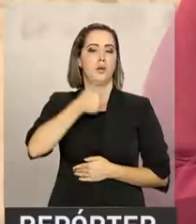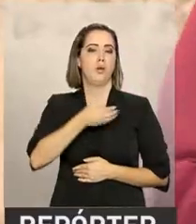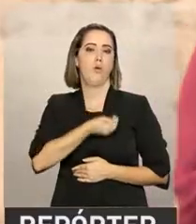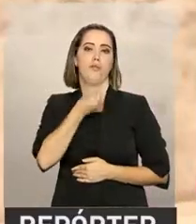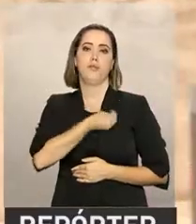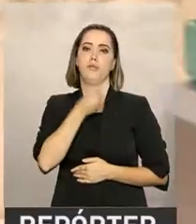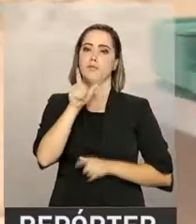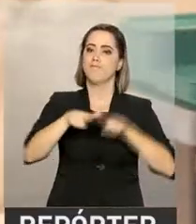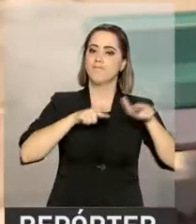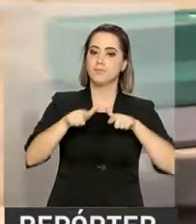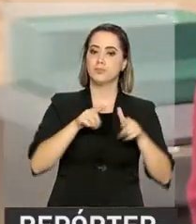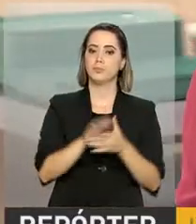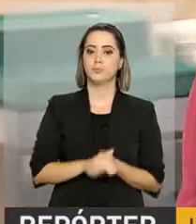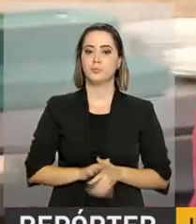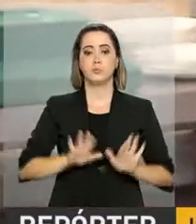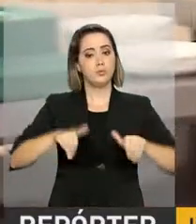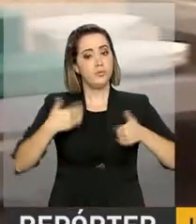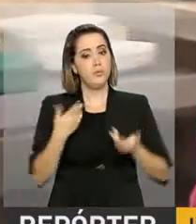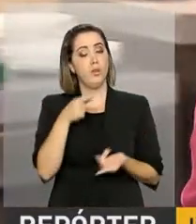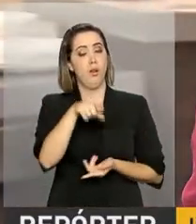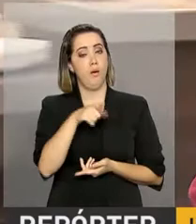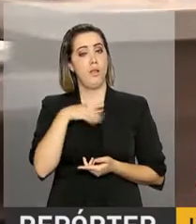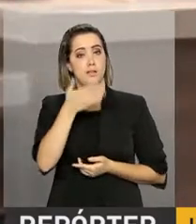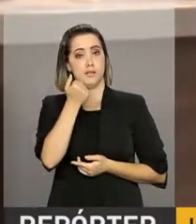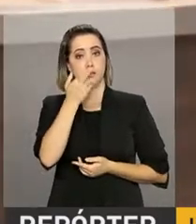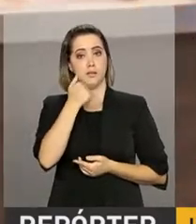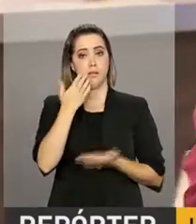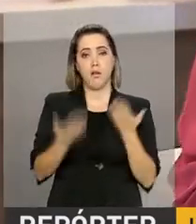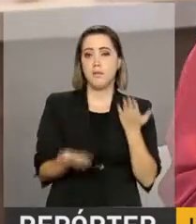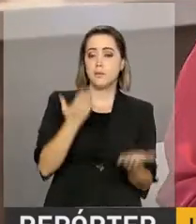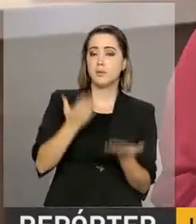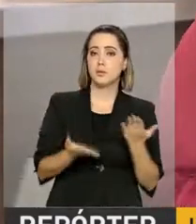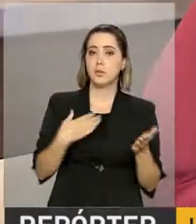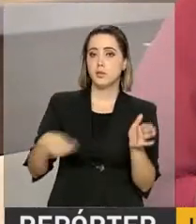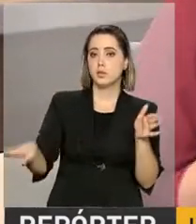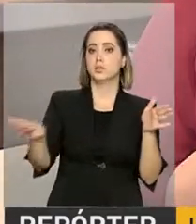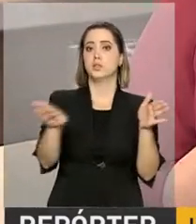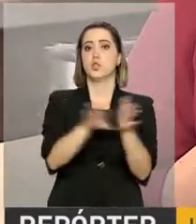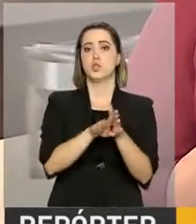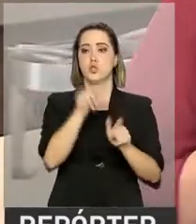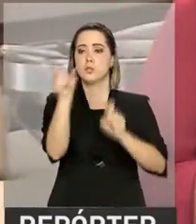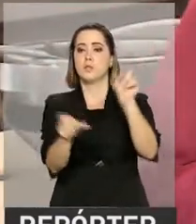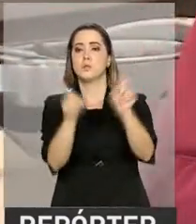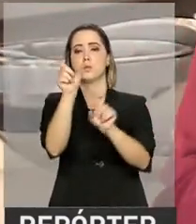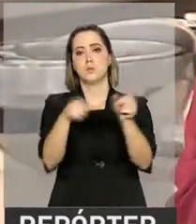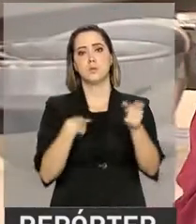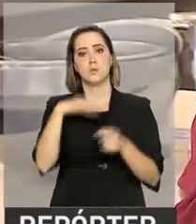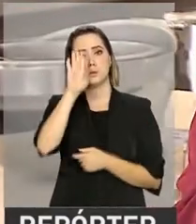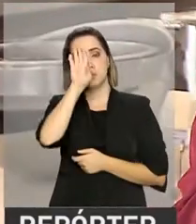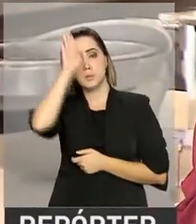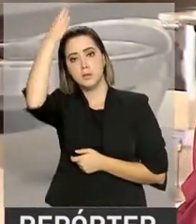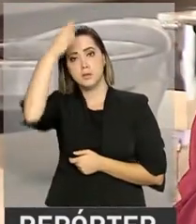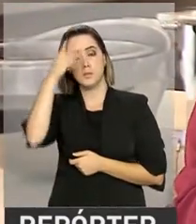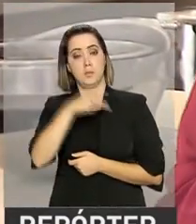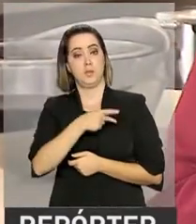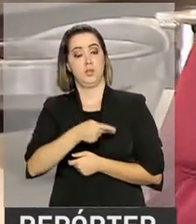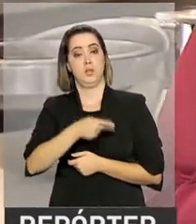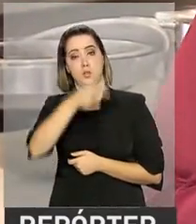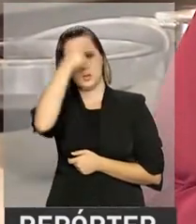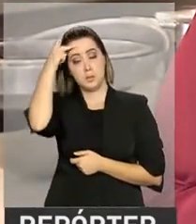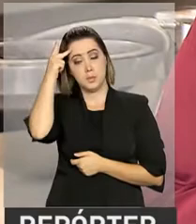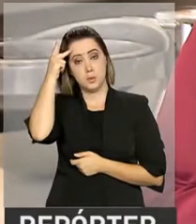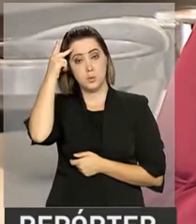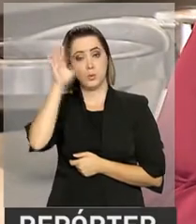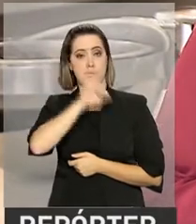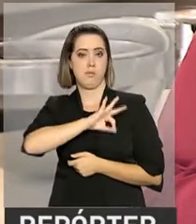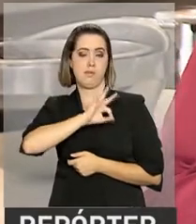E é para que essa alimentação balanceada e de qualidade chegue a cada vez mais trabalhadores, principalmente os de baixa renda, que o